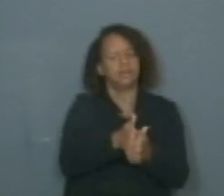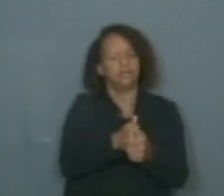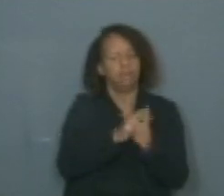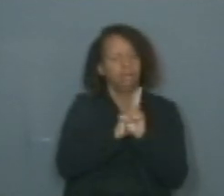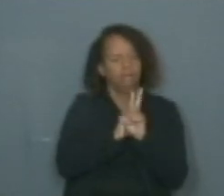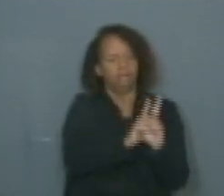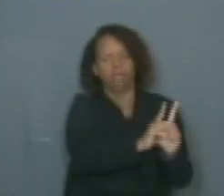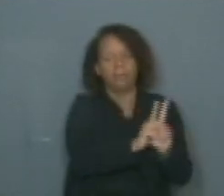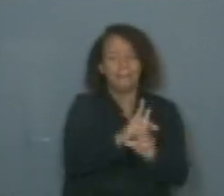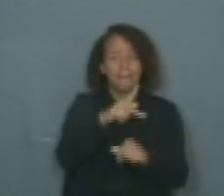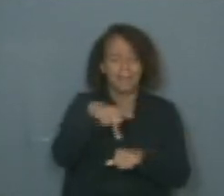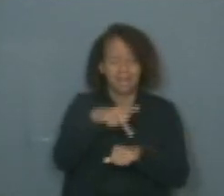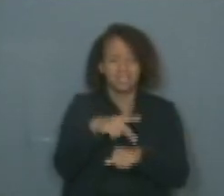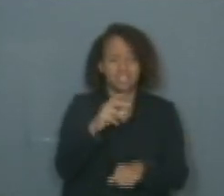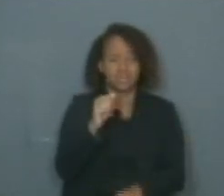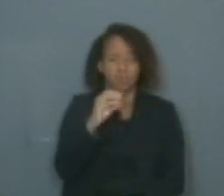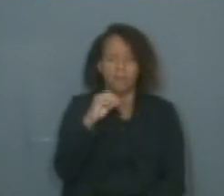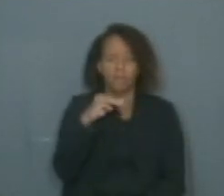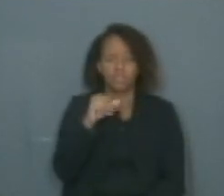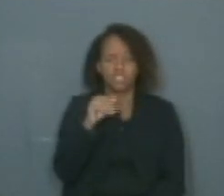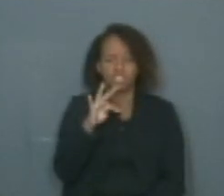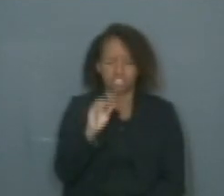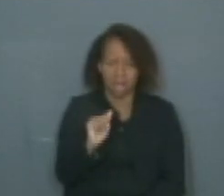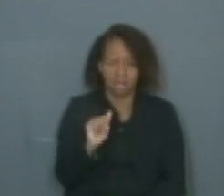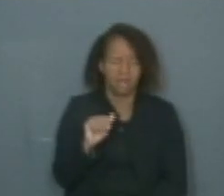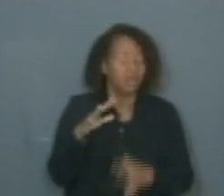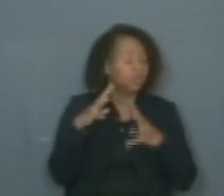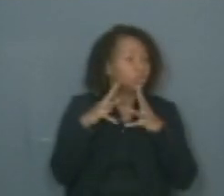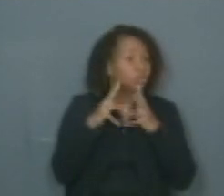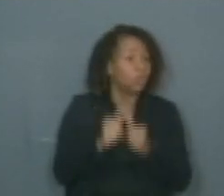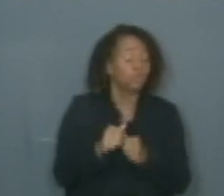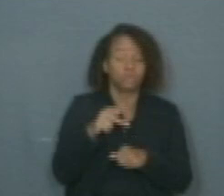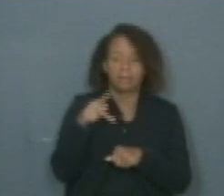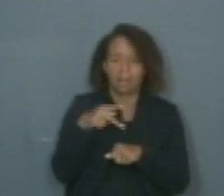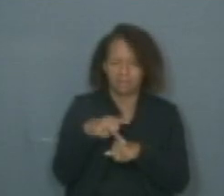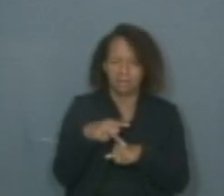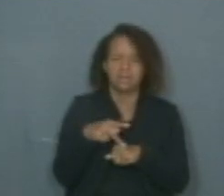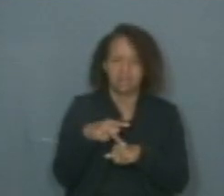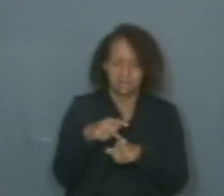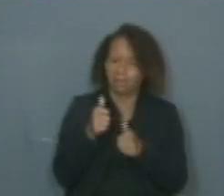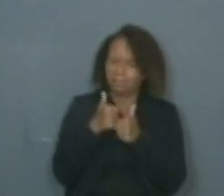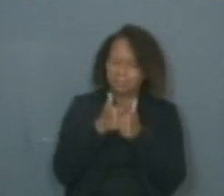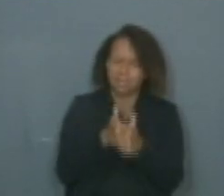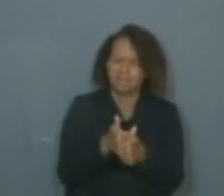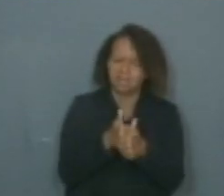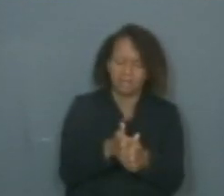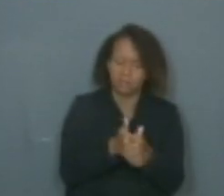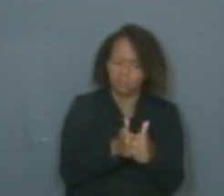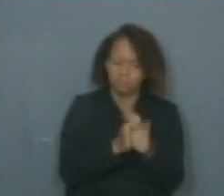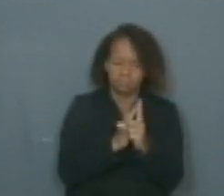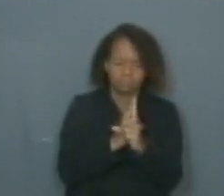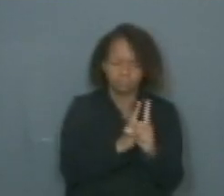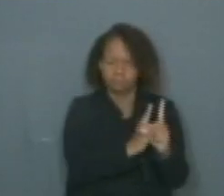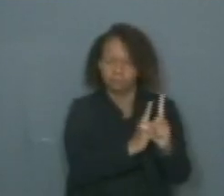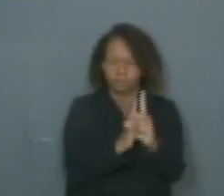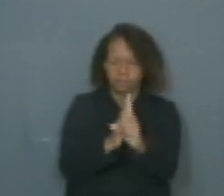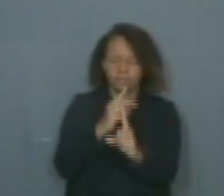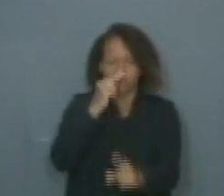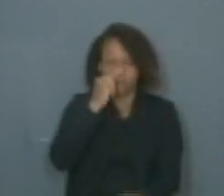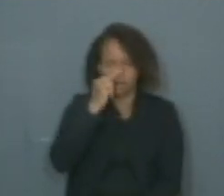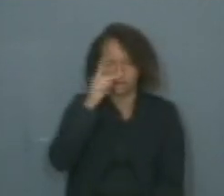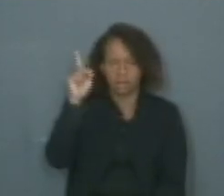um país comunista. Na antiga União Soviética inteira, os cristãos eram perseguidos na União